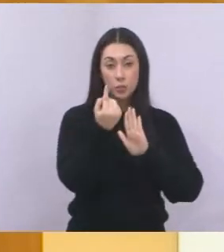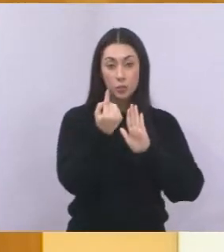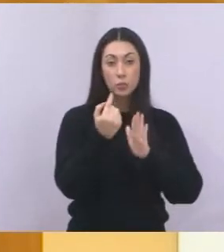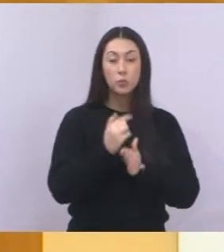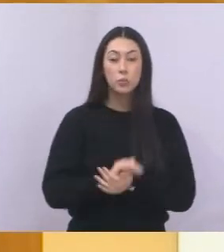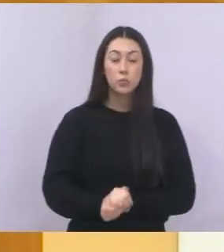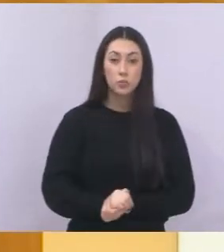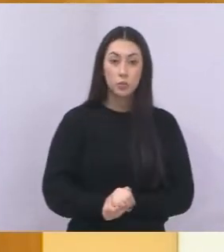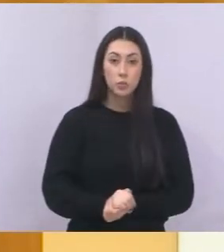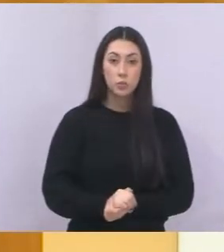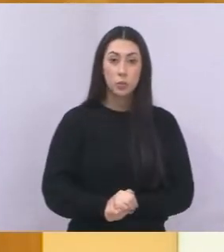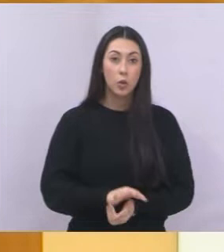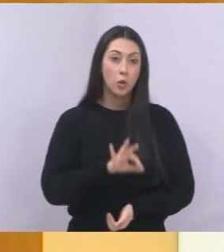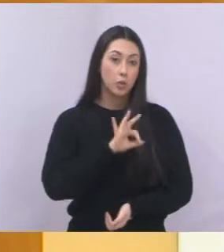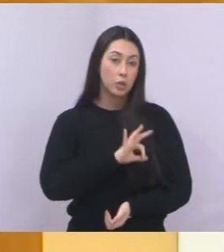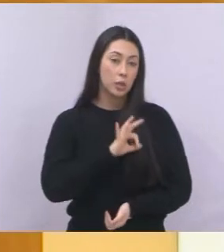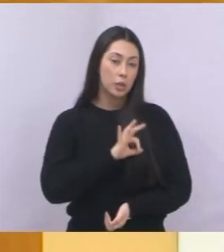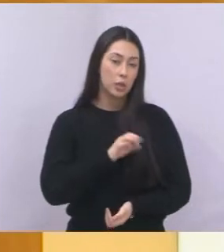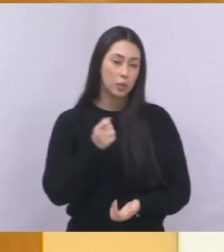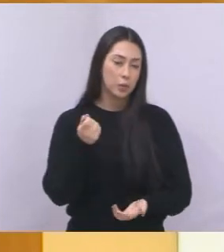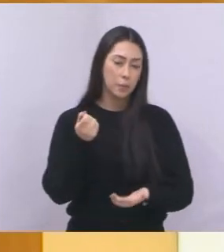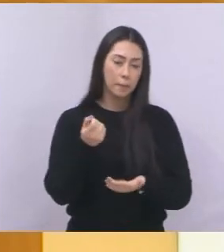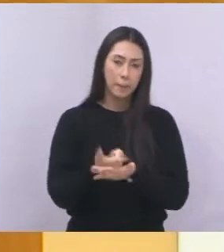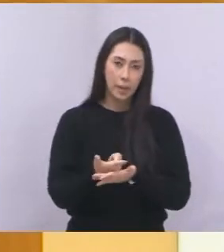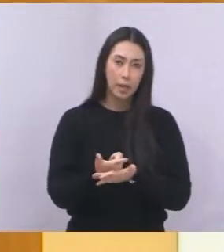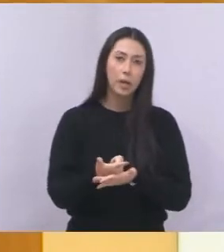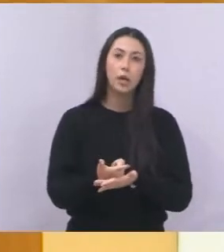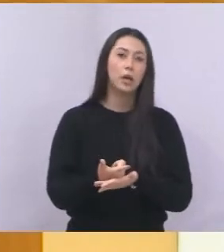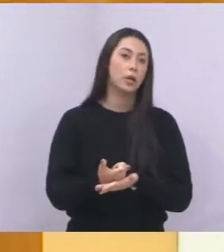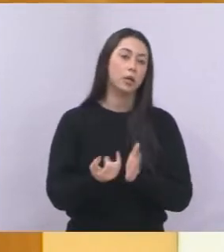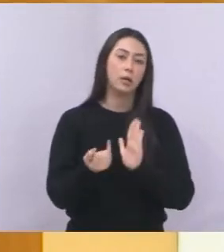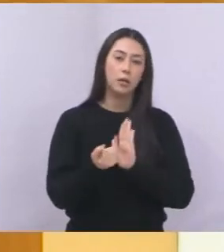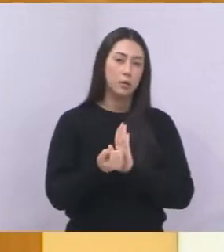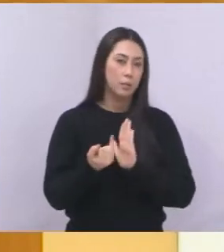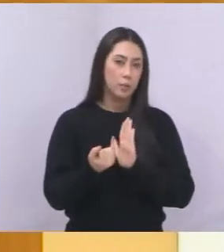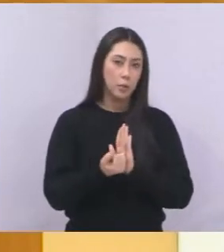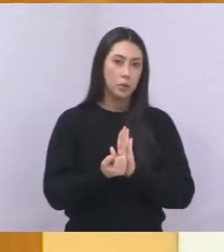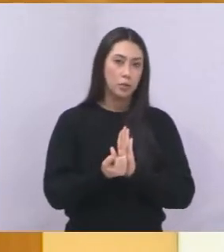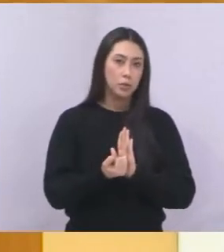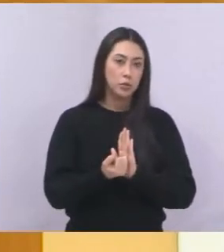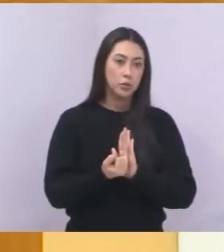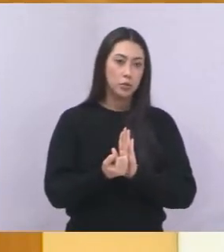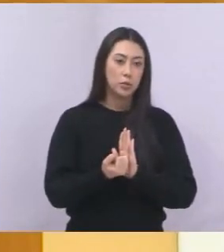A alíquota e contribuição patronal normal do plano previdenciário será de